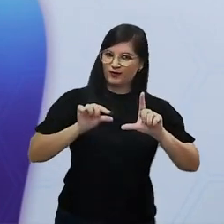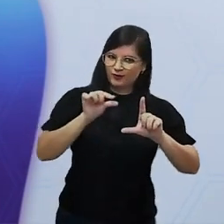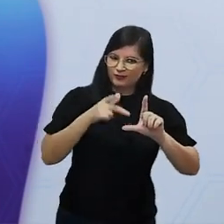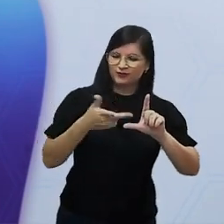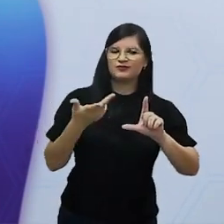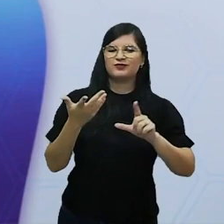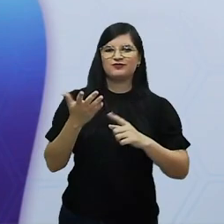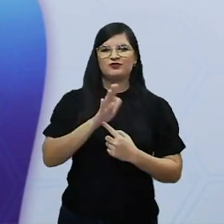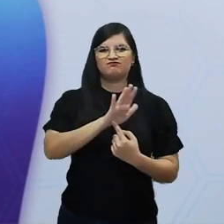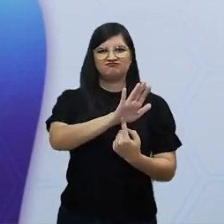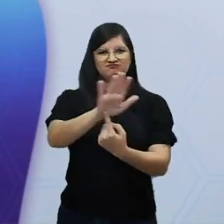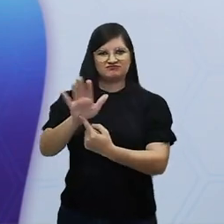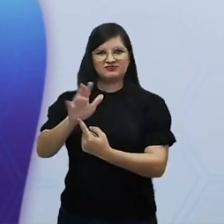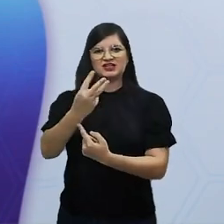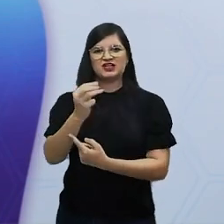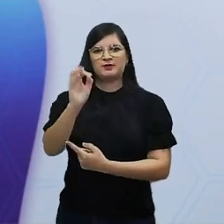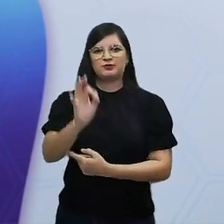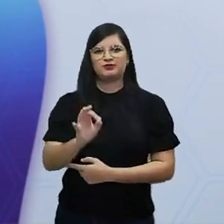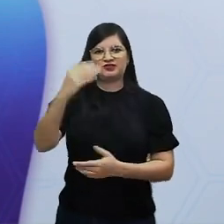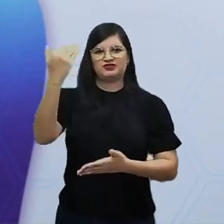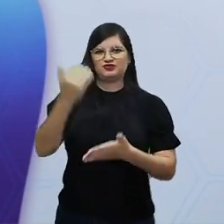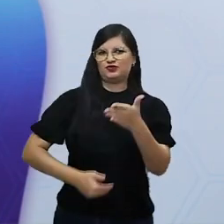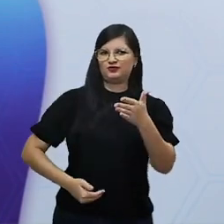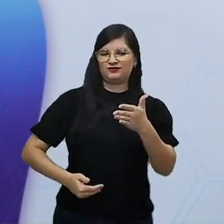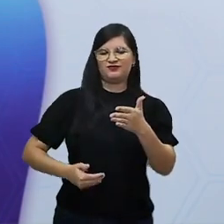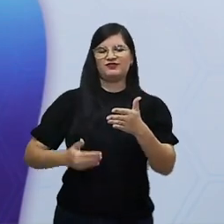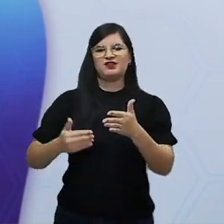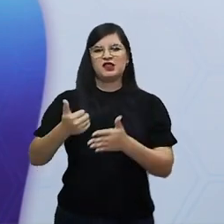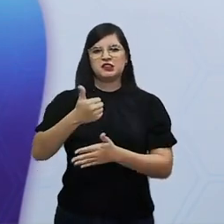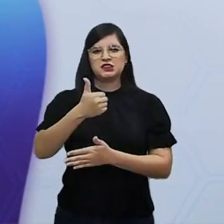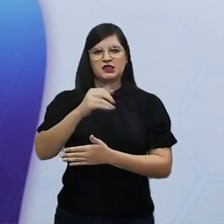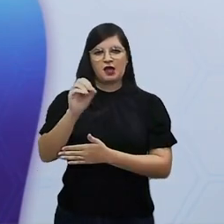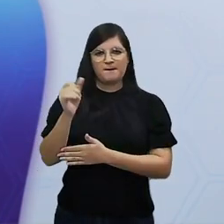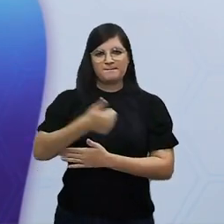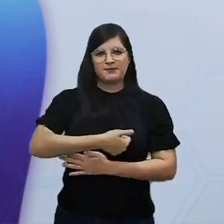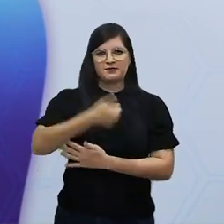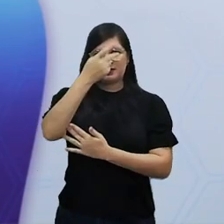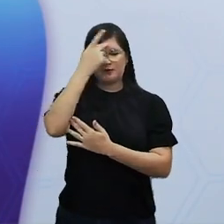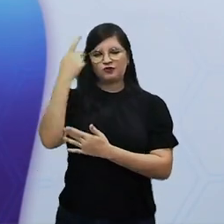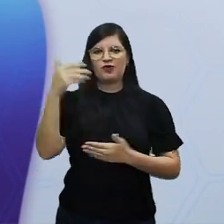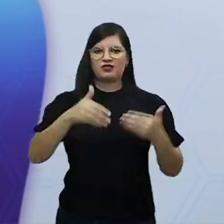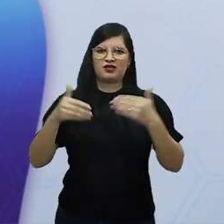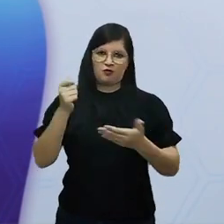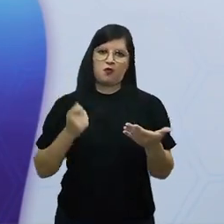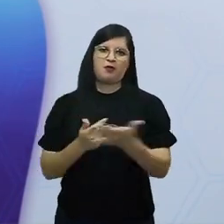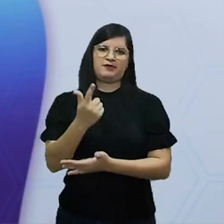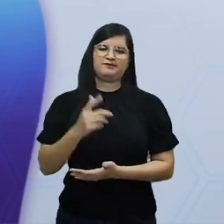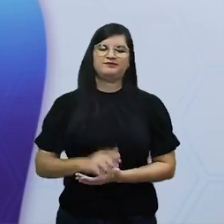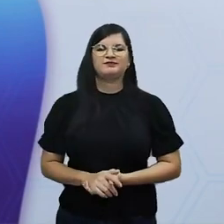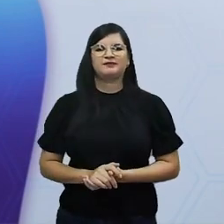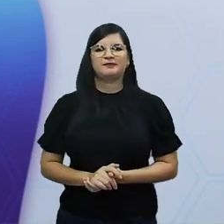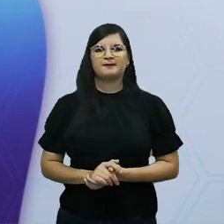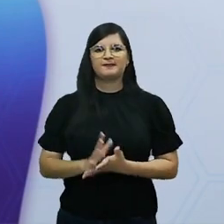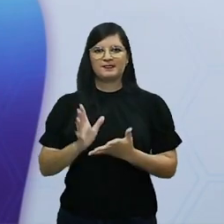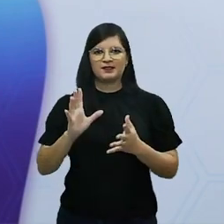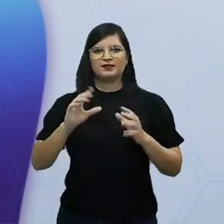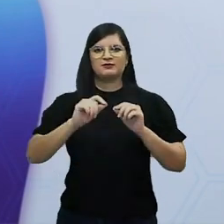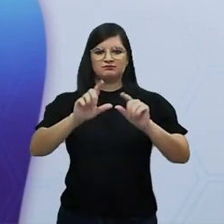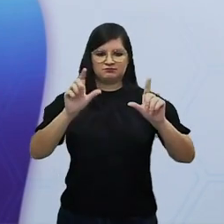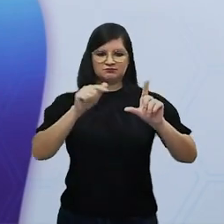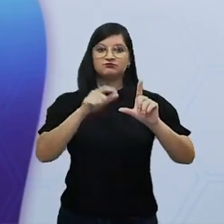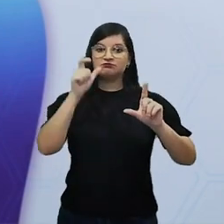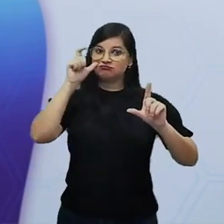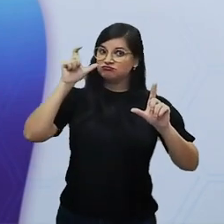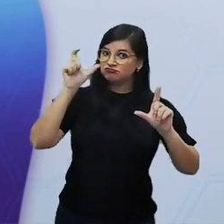gente vai trazer para você 30% de desconto para as 10 primeiras pessoas que estão comprando hoje. Ou seja, você fechou o seu pitch de uma forma